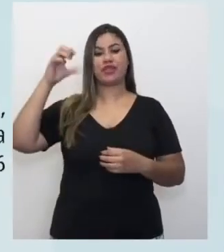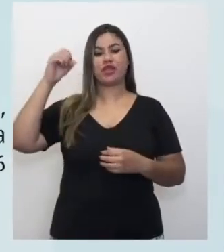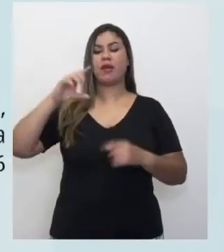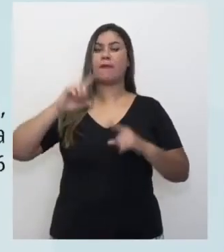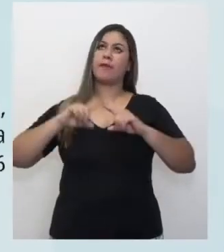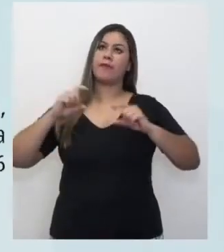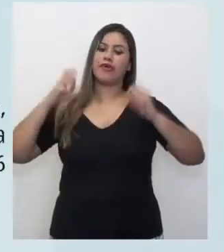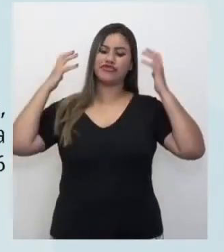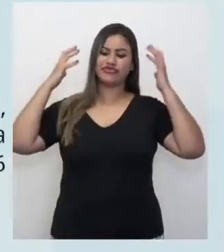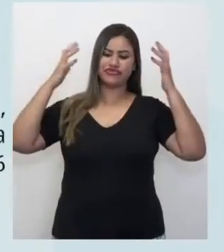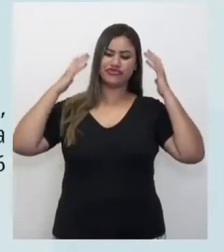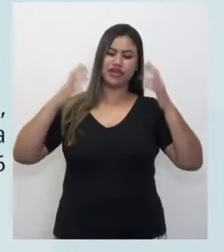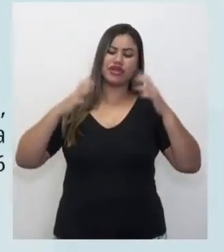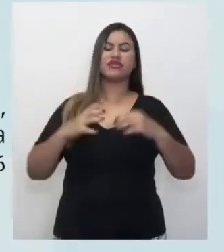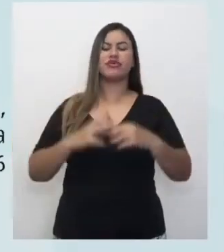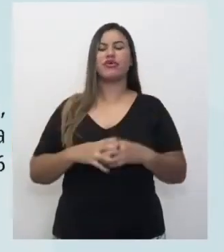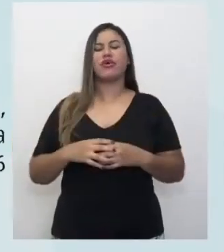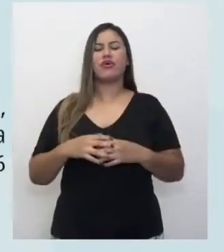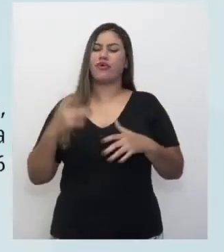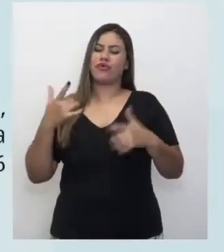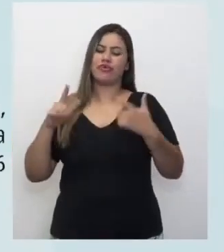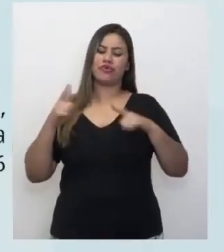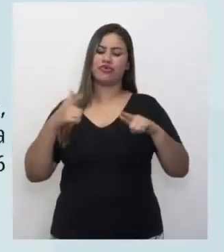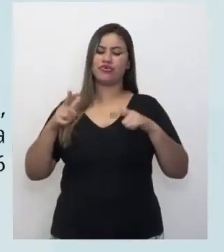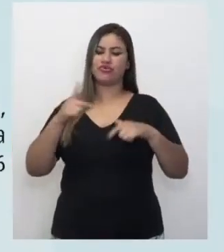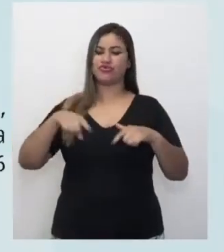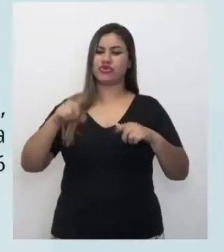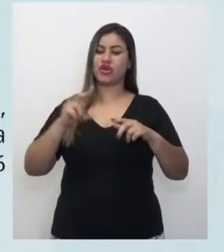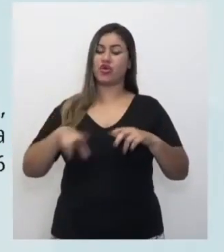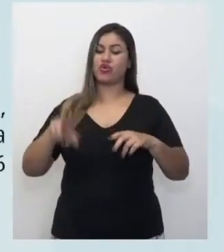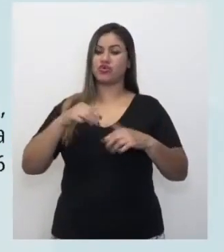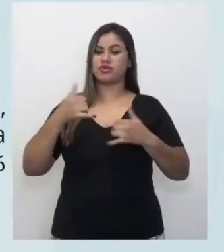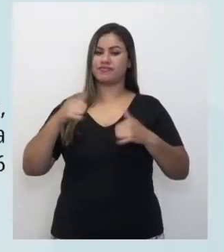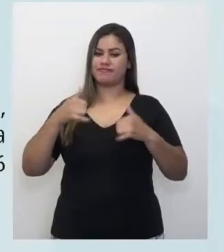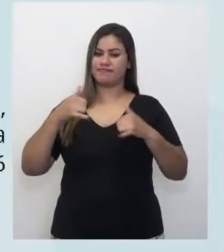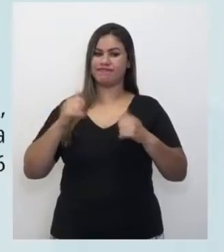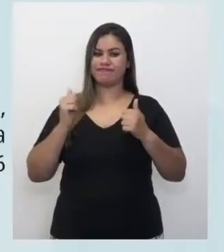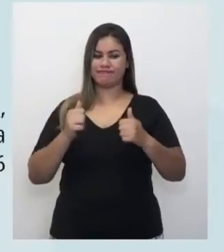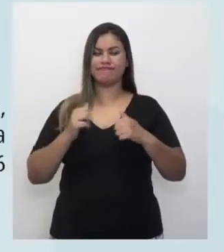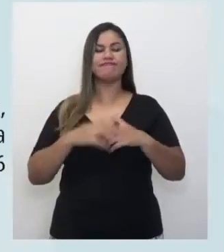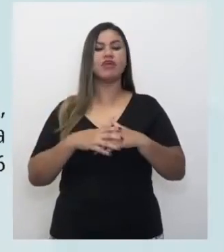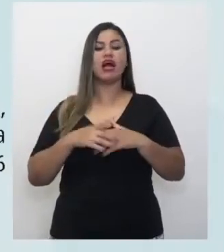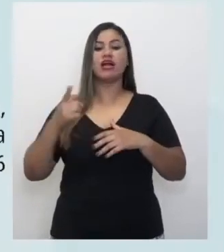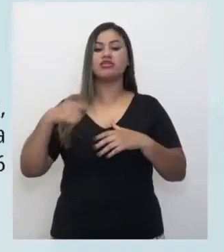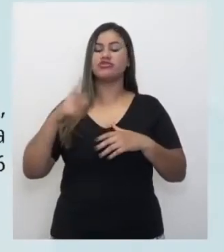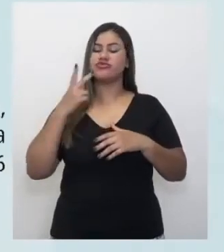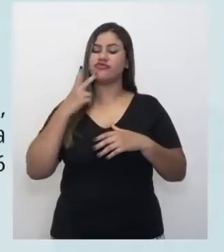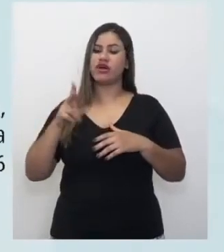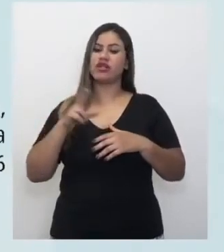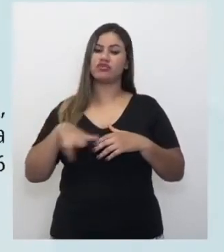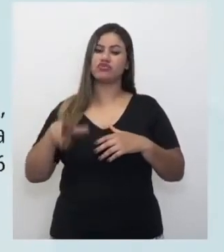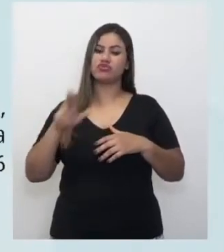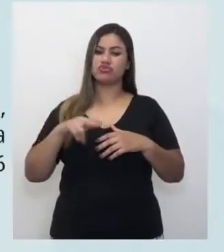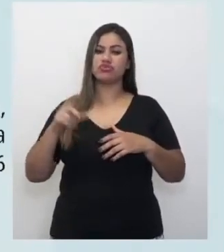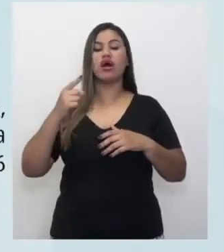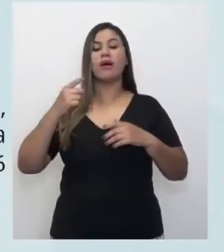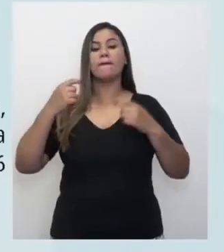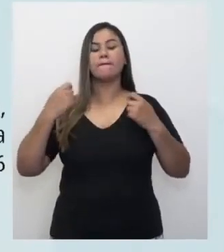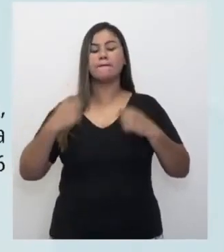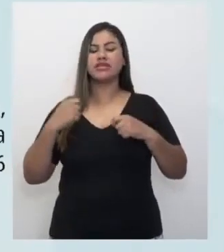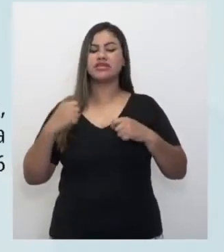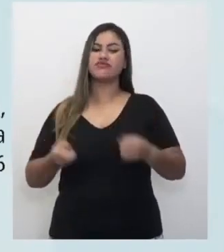um chuveiro, poderia ser de qualquer coisa que você use energia elétrica, tá bom? Quando a gente fala em consumo, eu preciso de